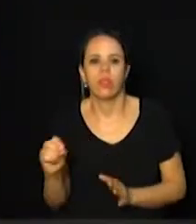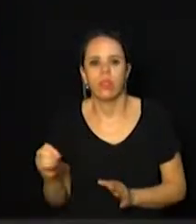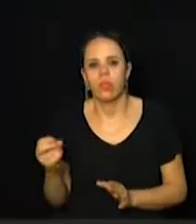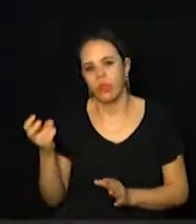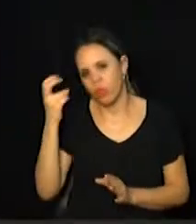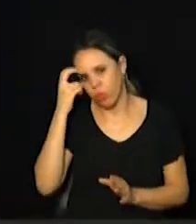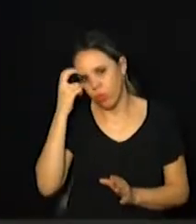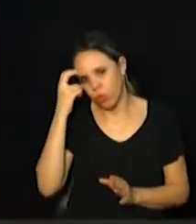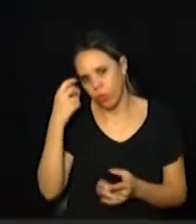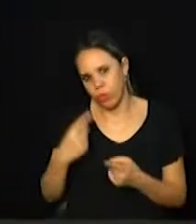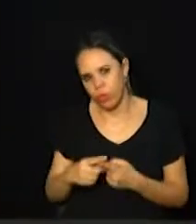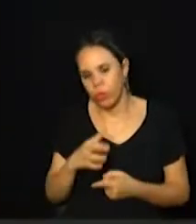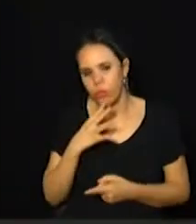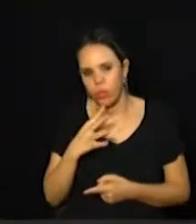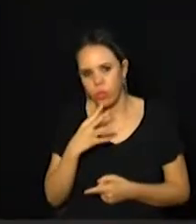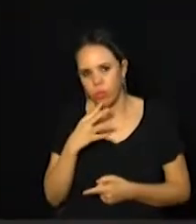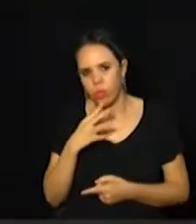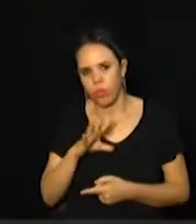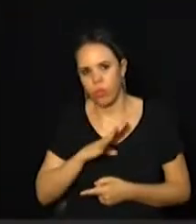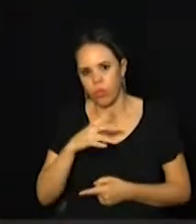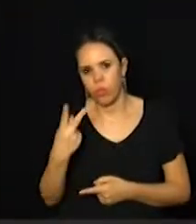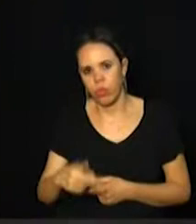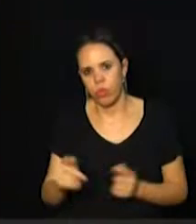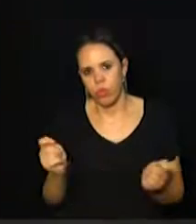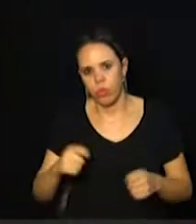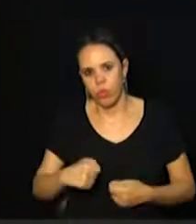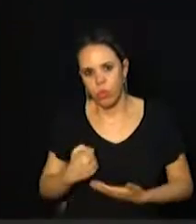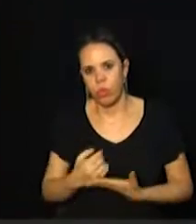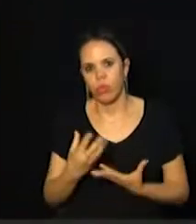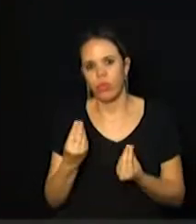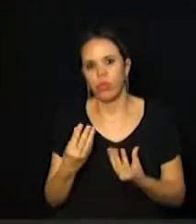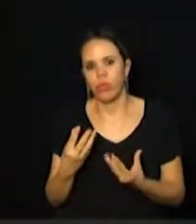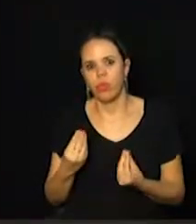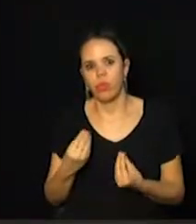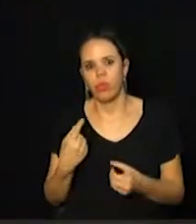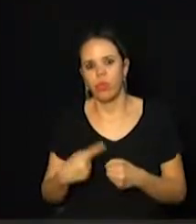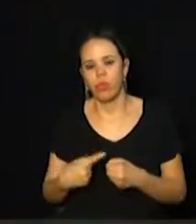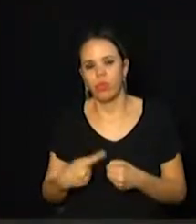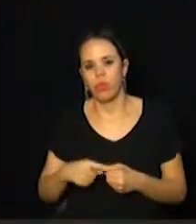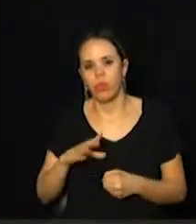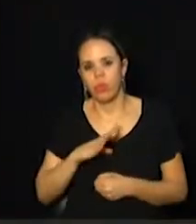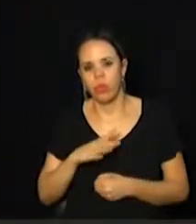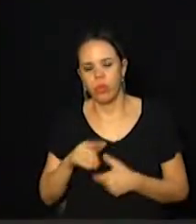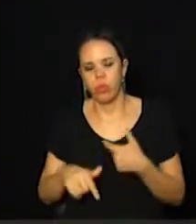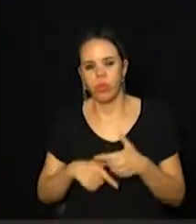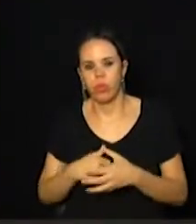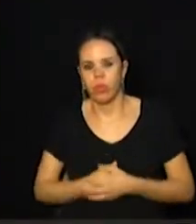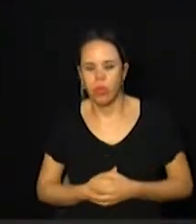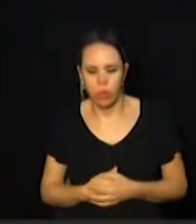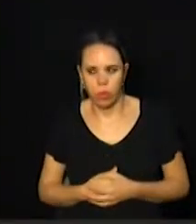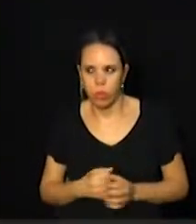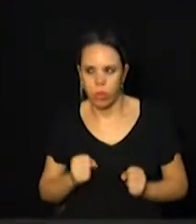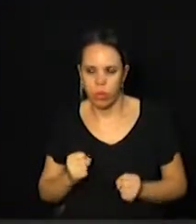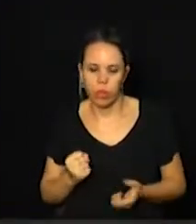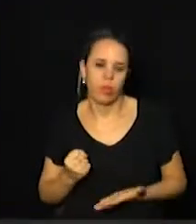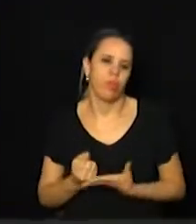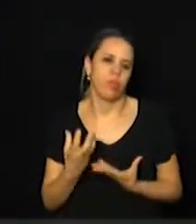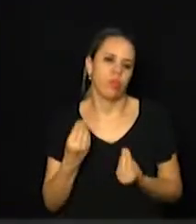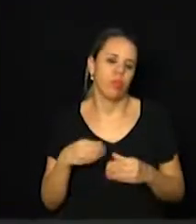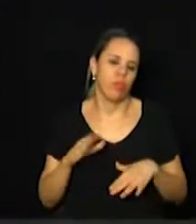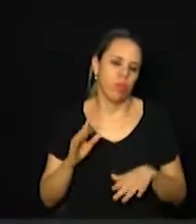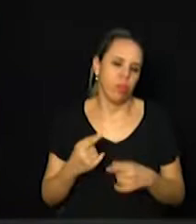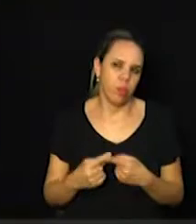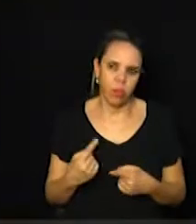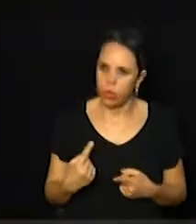cultural porque ele conhece a sua cidade ele pode ajudar muito o município que ele e ele pode ajudar demais